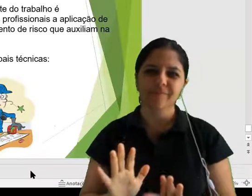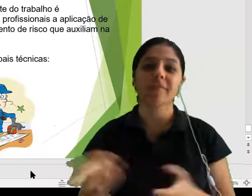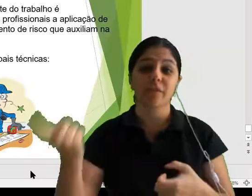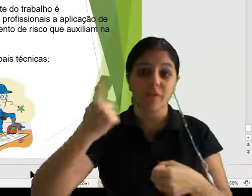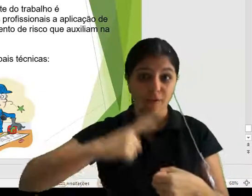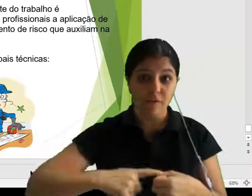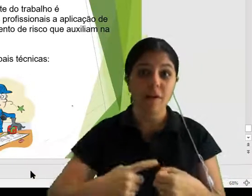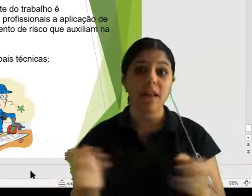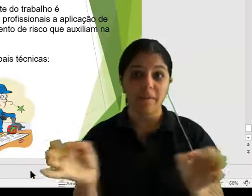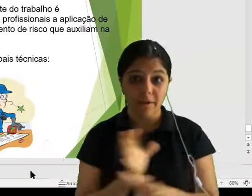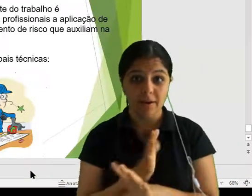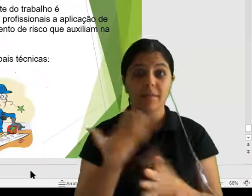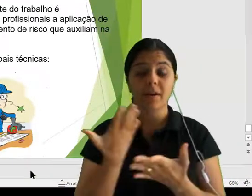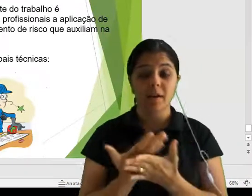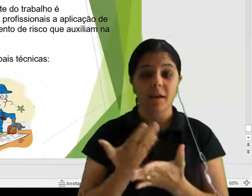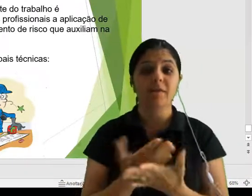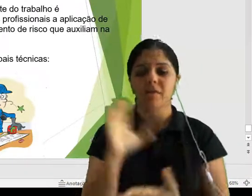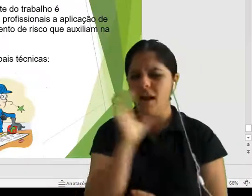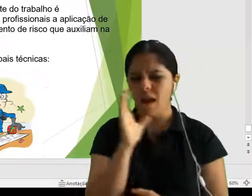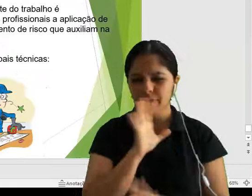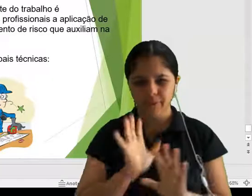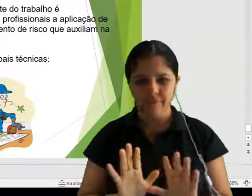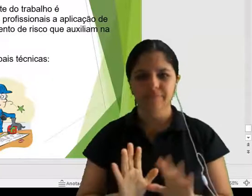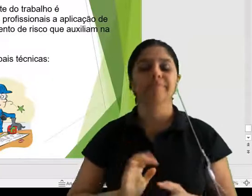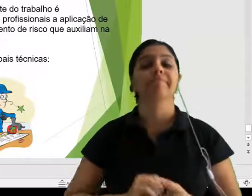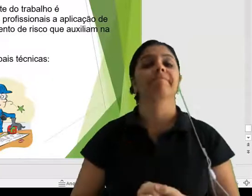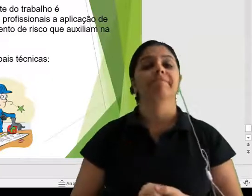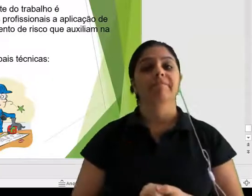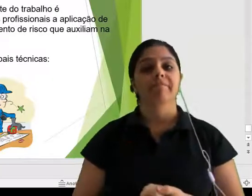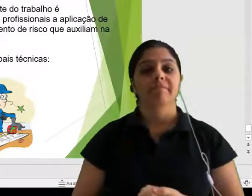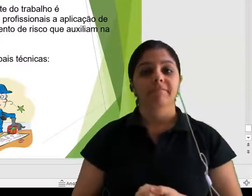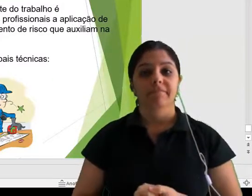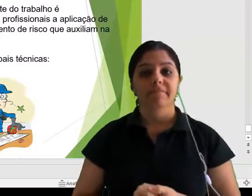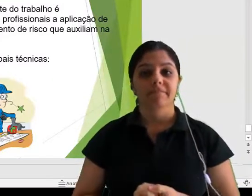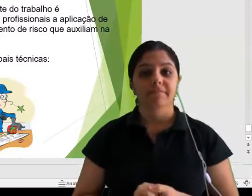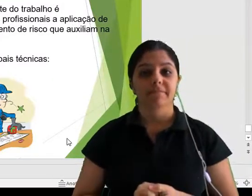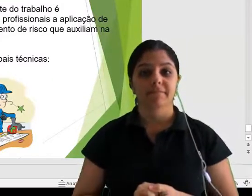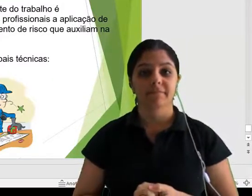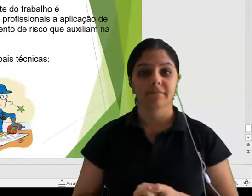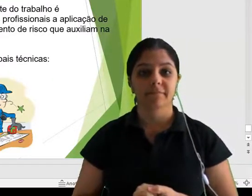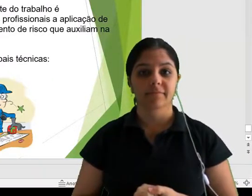para vocês. Então vamos continuar pra gente finalizar aqui, rapidinho.